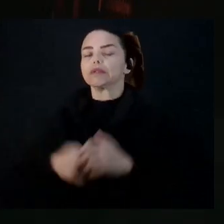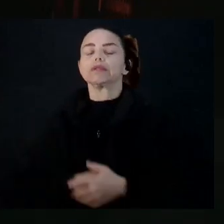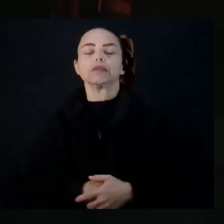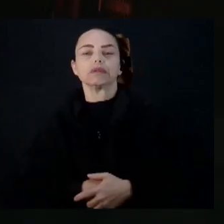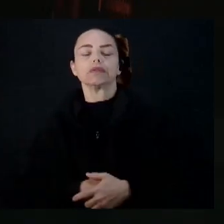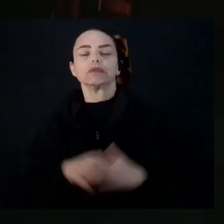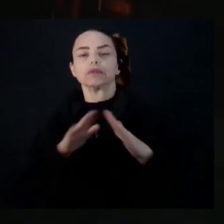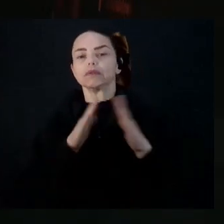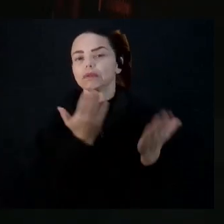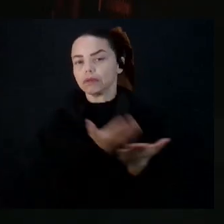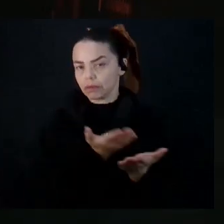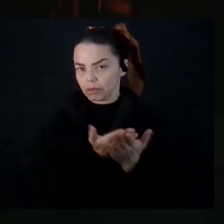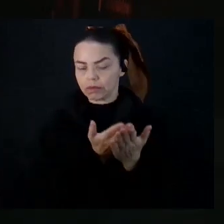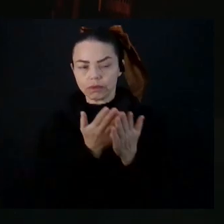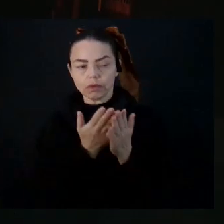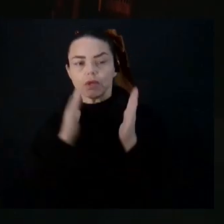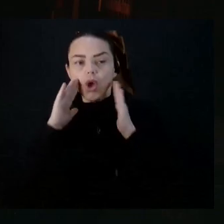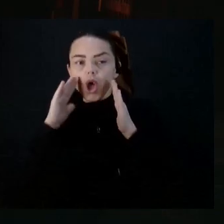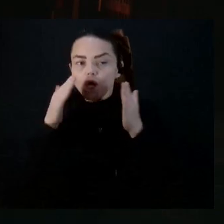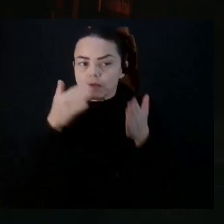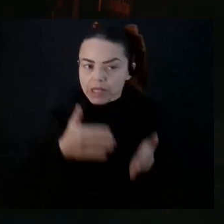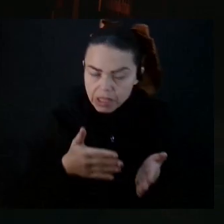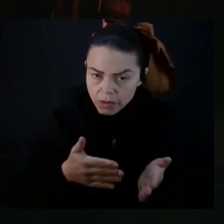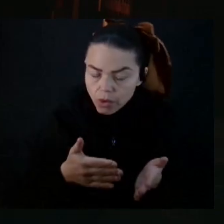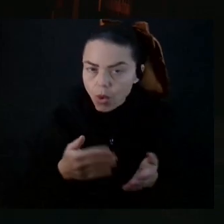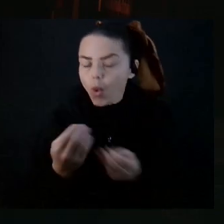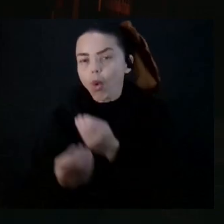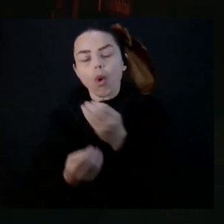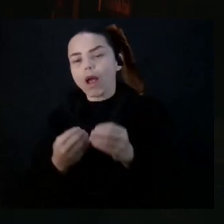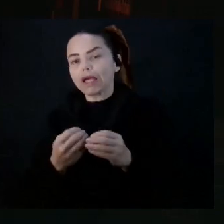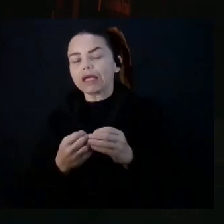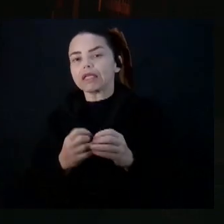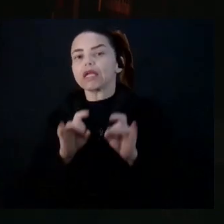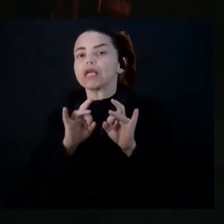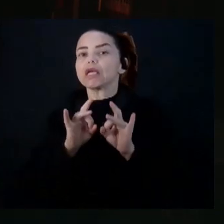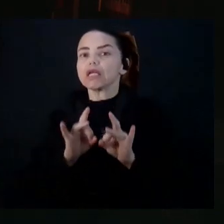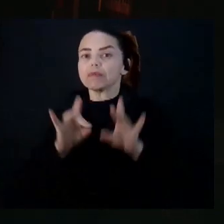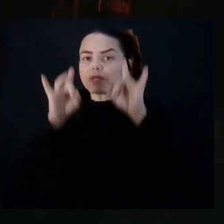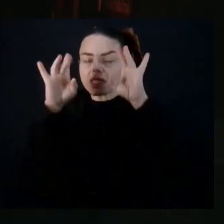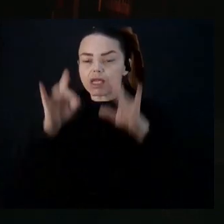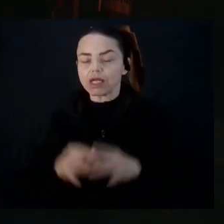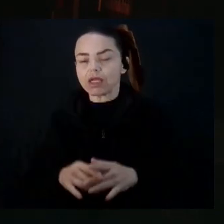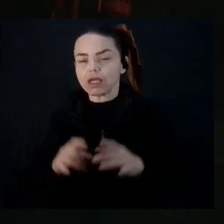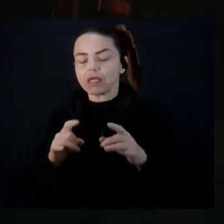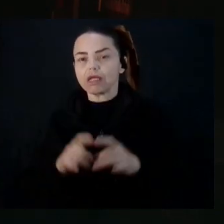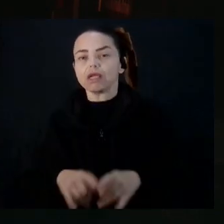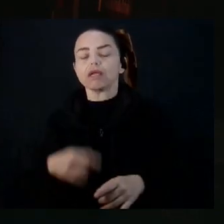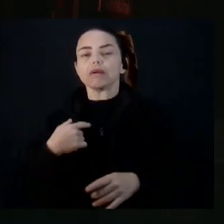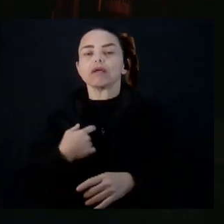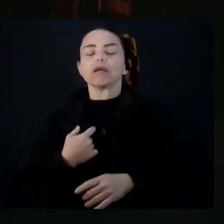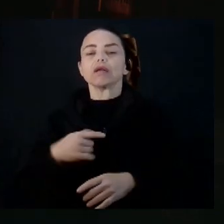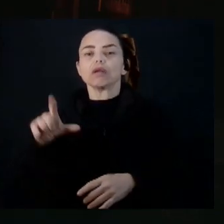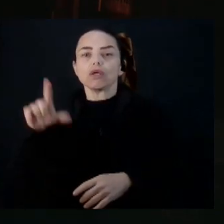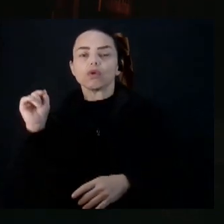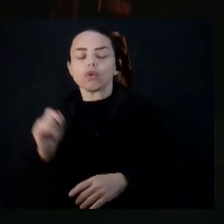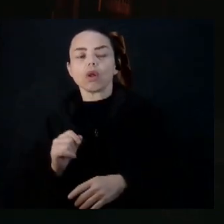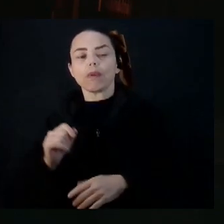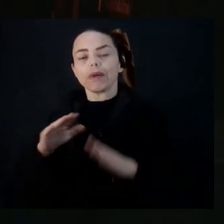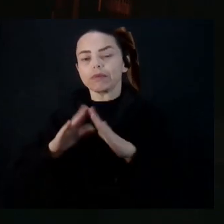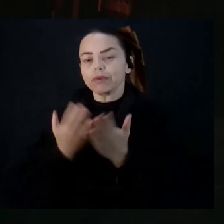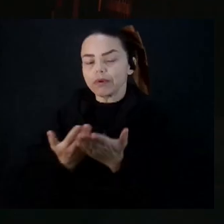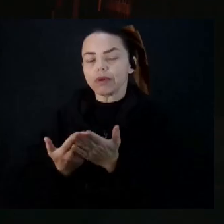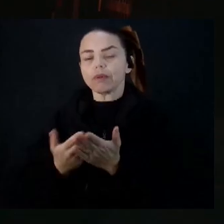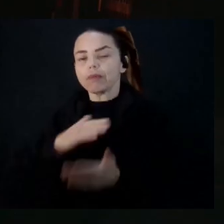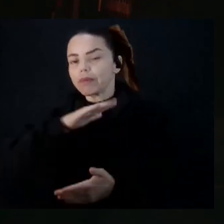seja especialista? Qual que é o primeiro passo no momento de escolher uma escola para essa criança, uma escola estadual, uma